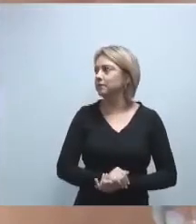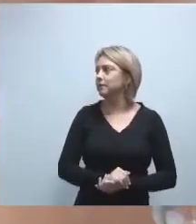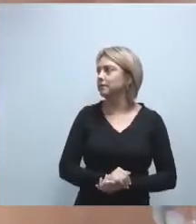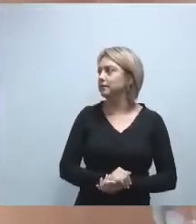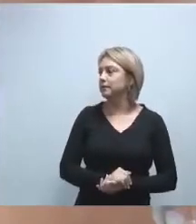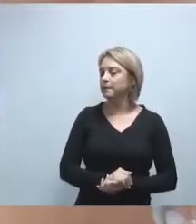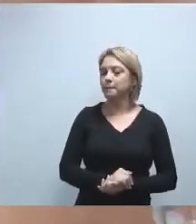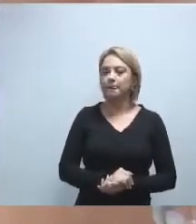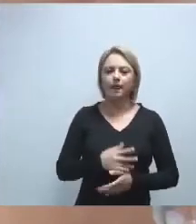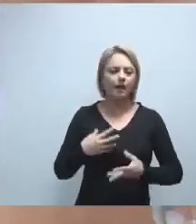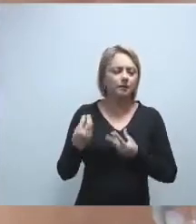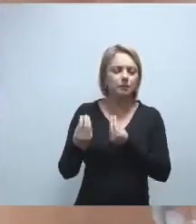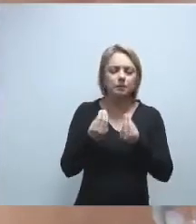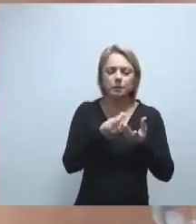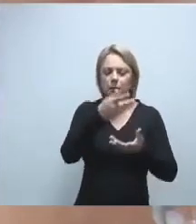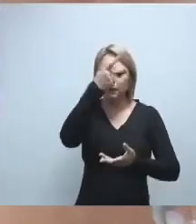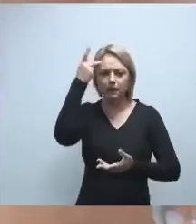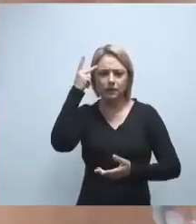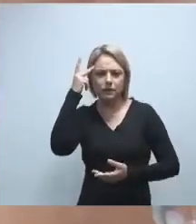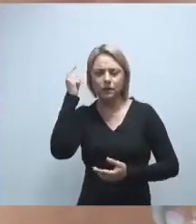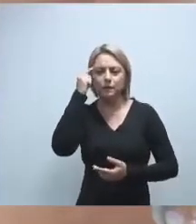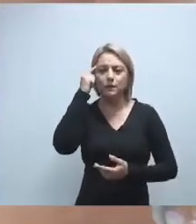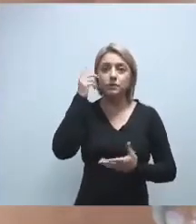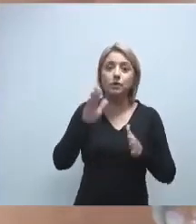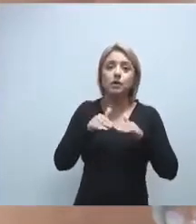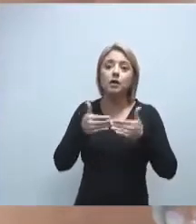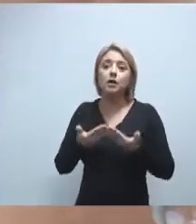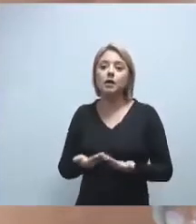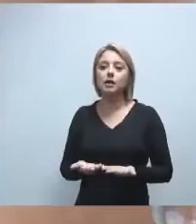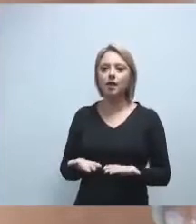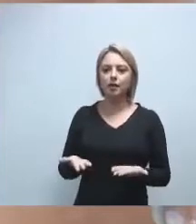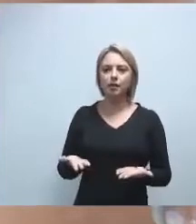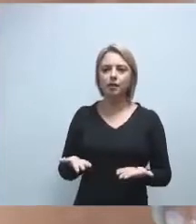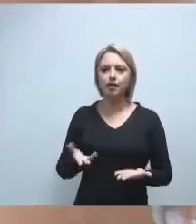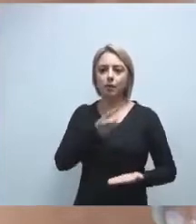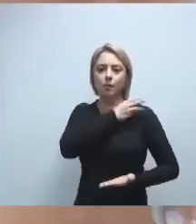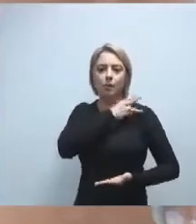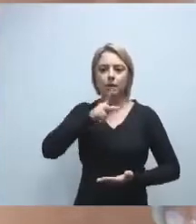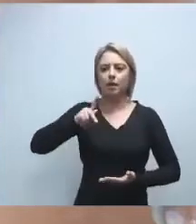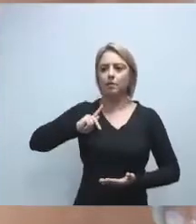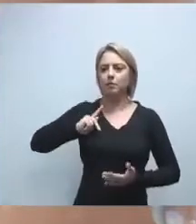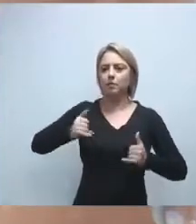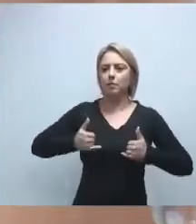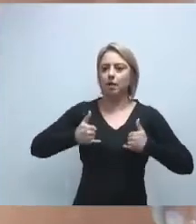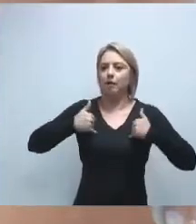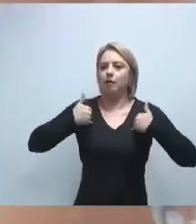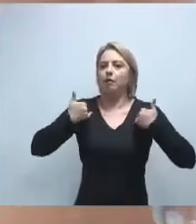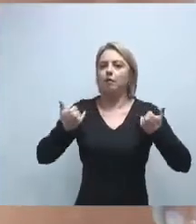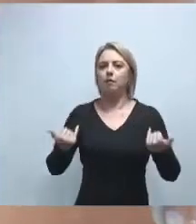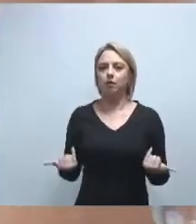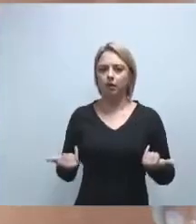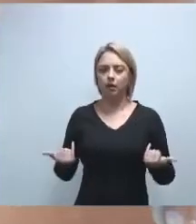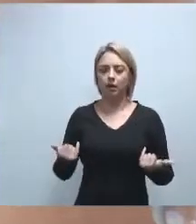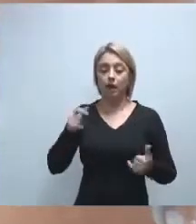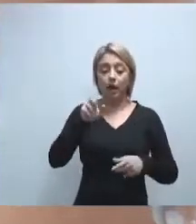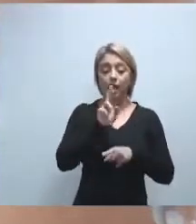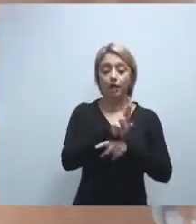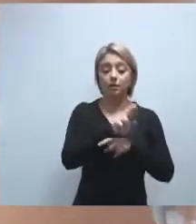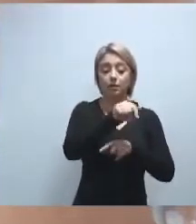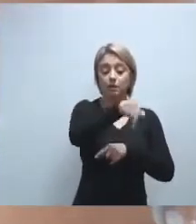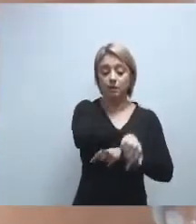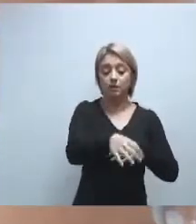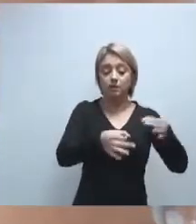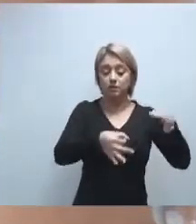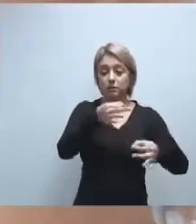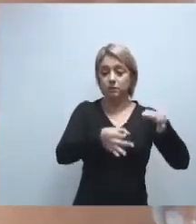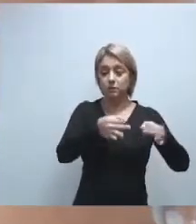e muita gente pensava mas aí o prestígio do ministério público àquela época se deve a representação judicial